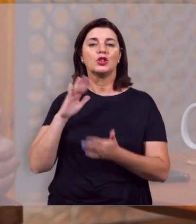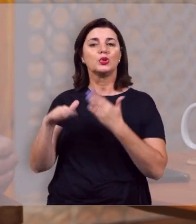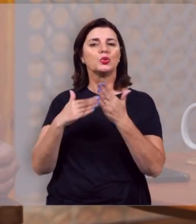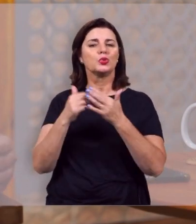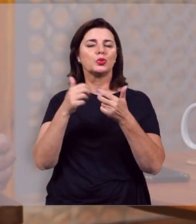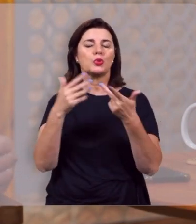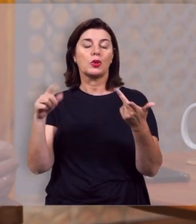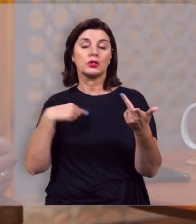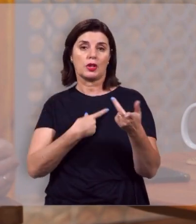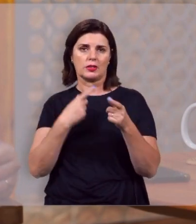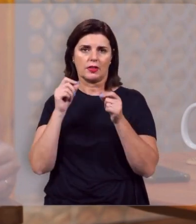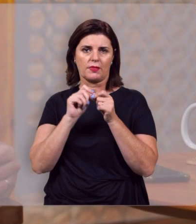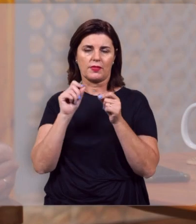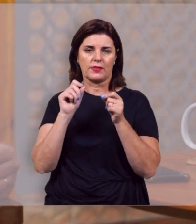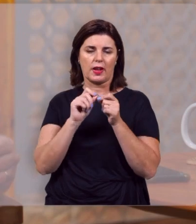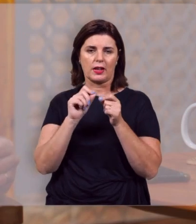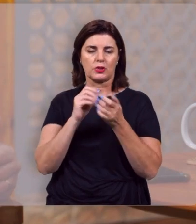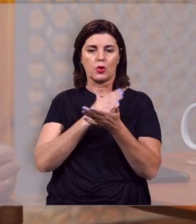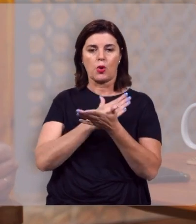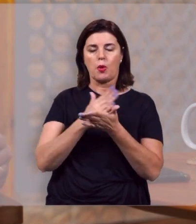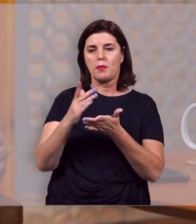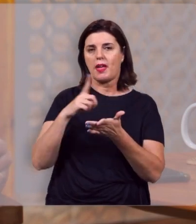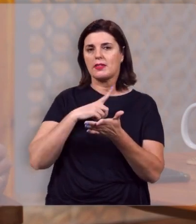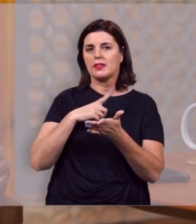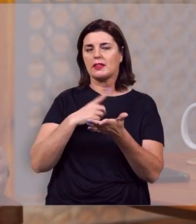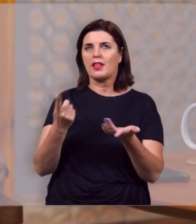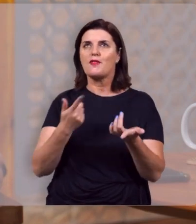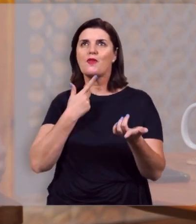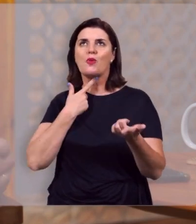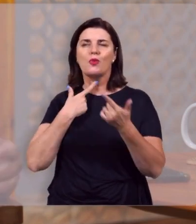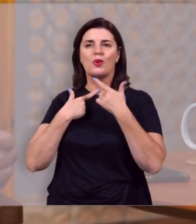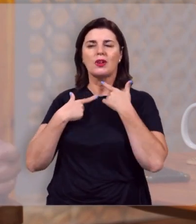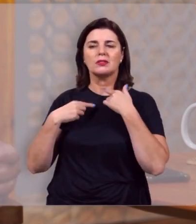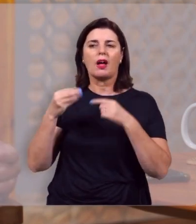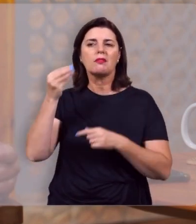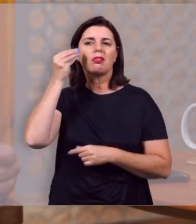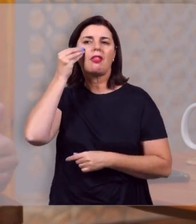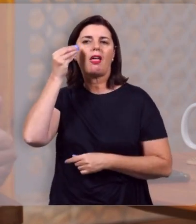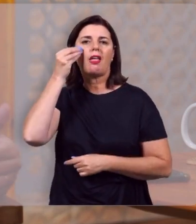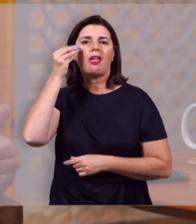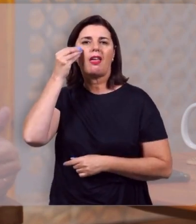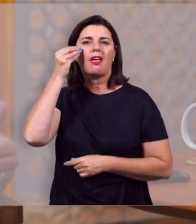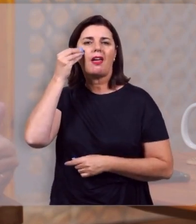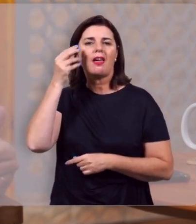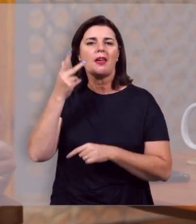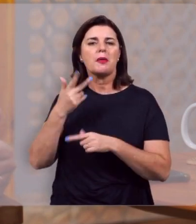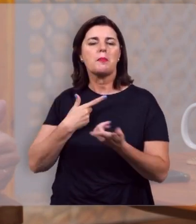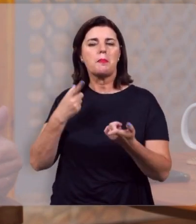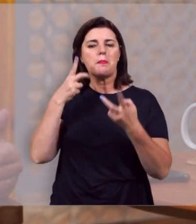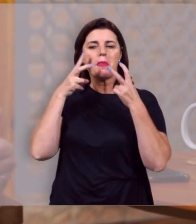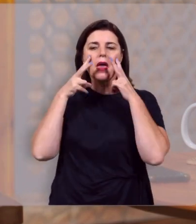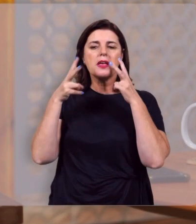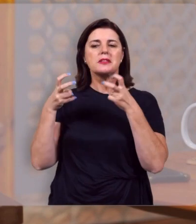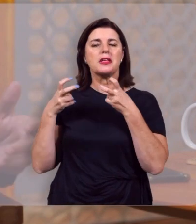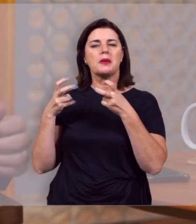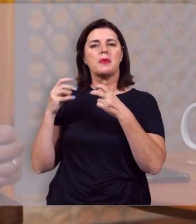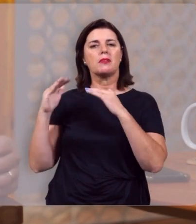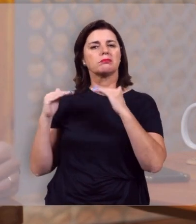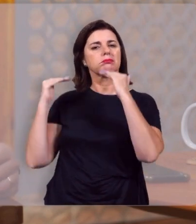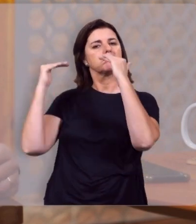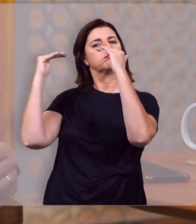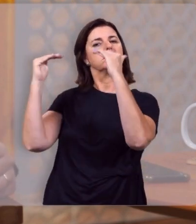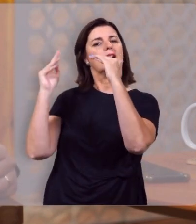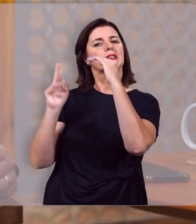que a gente faz, então, passa a ser movido por essa tentativa de nos percebermos acima daqueles